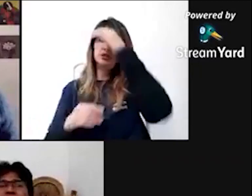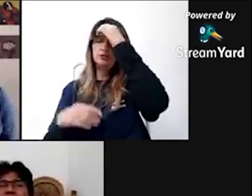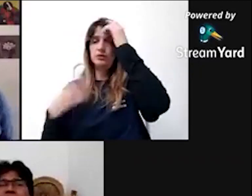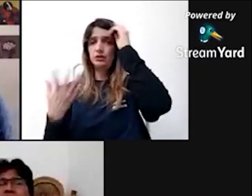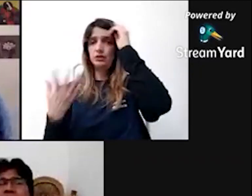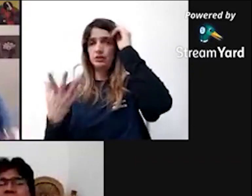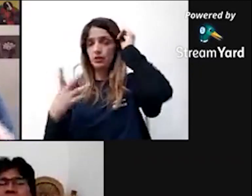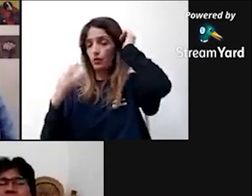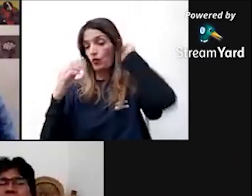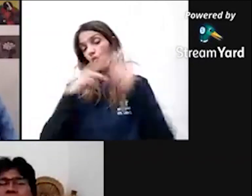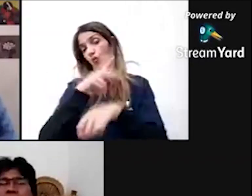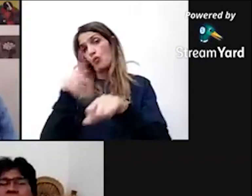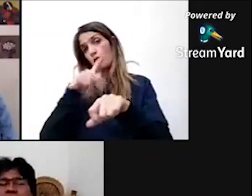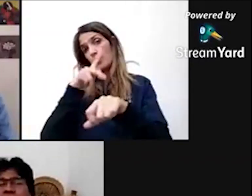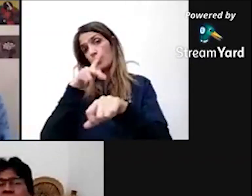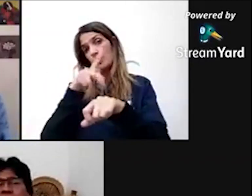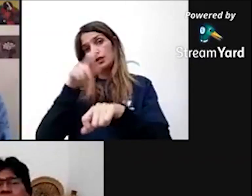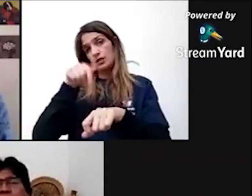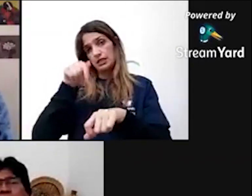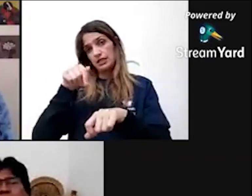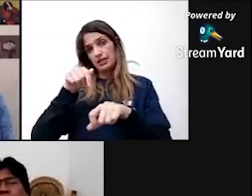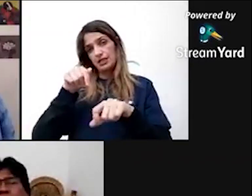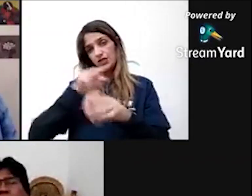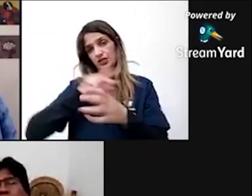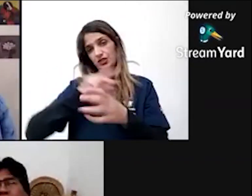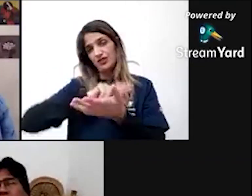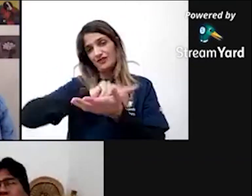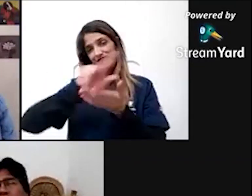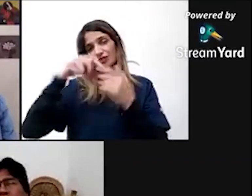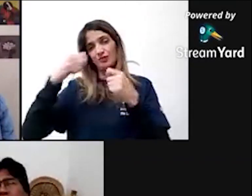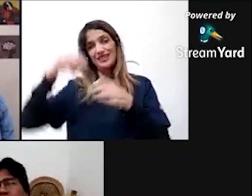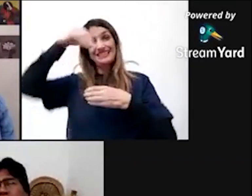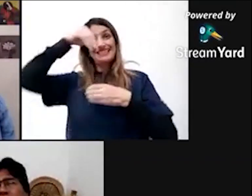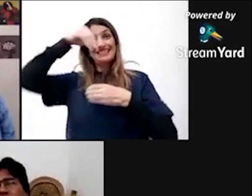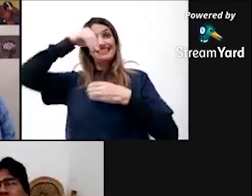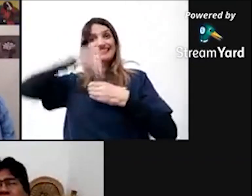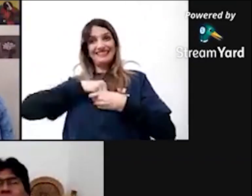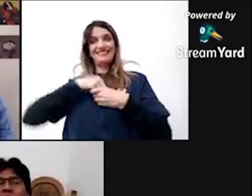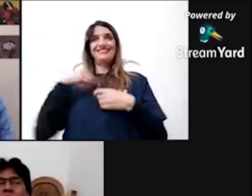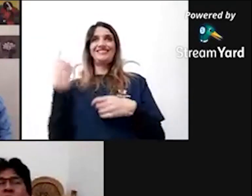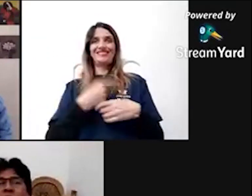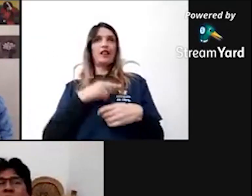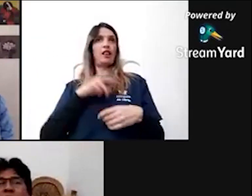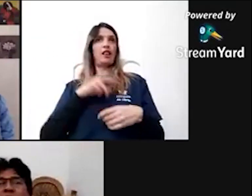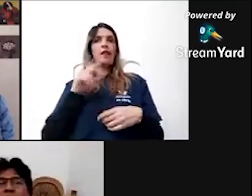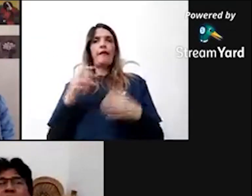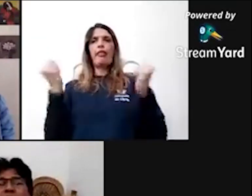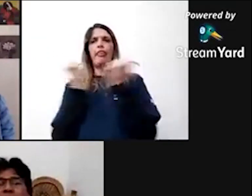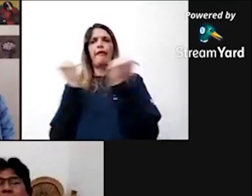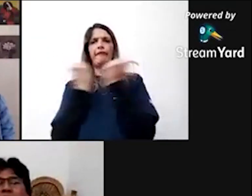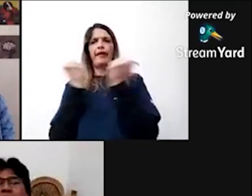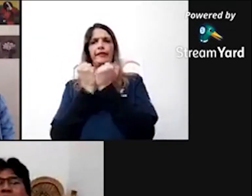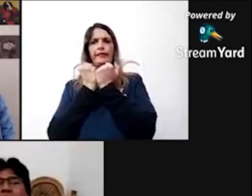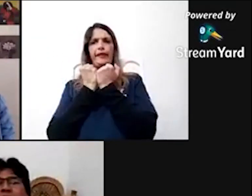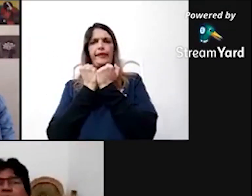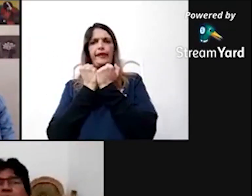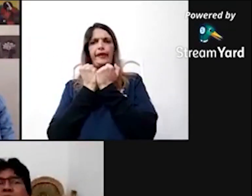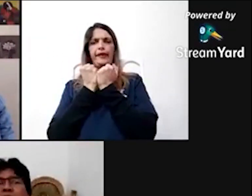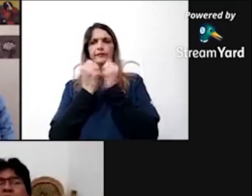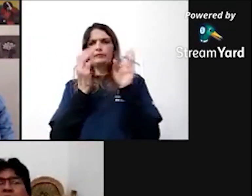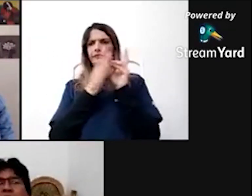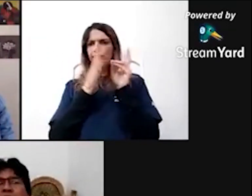da diversidade é que tem que morar dentro da gente. Né? Não é para defender os indígenas, vejam bem. Não